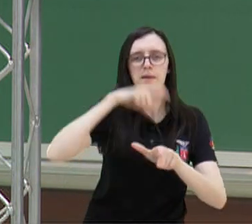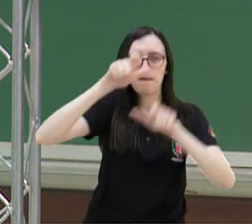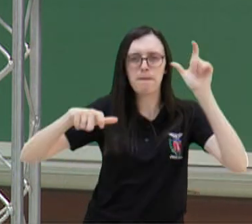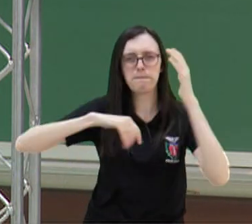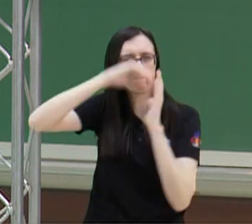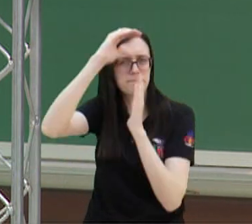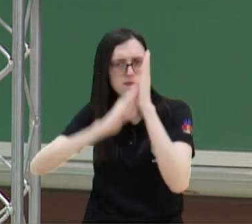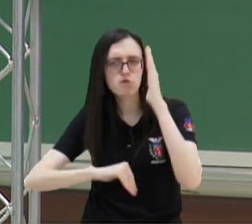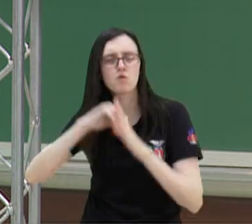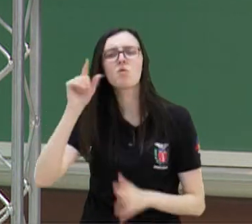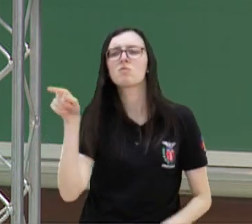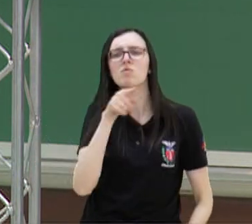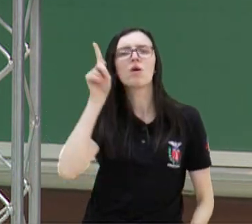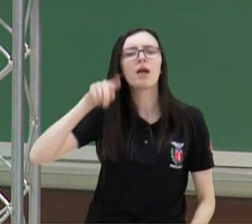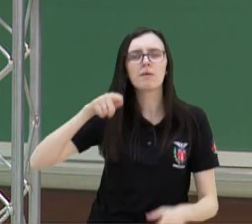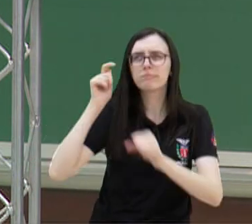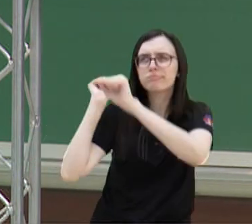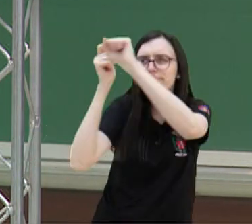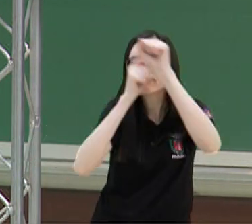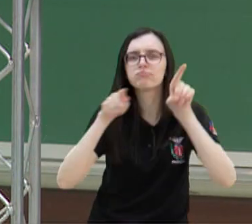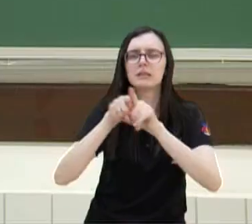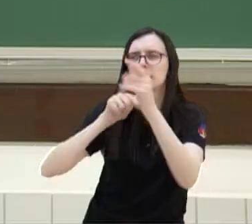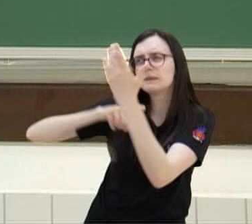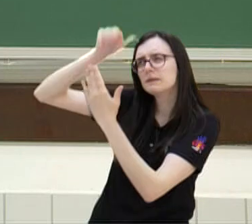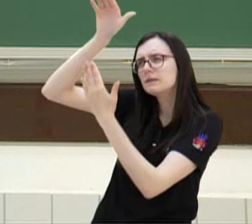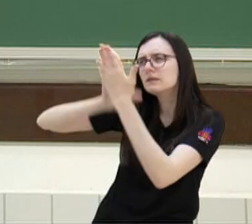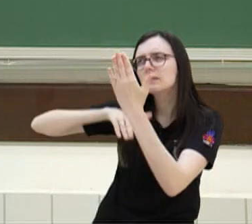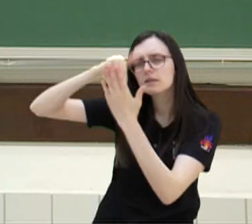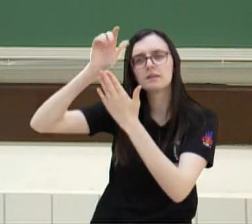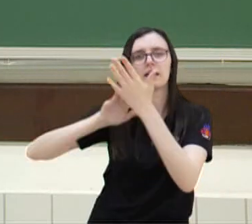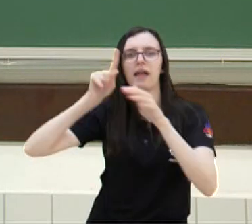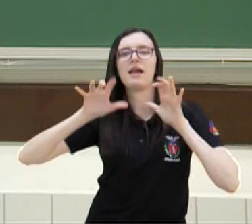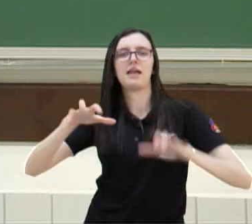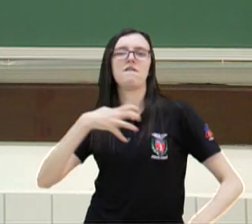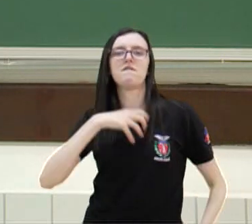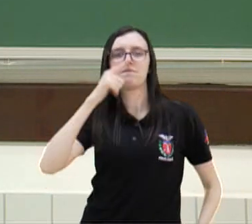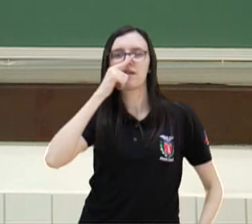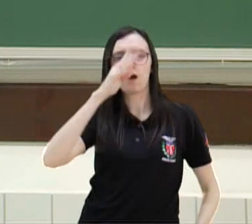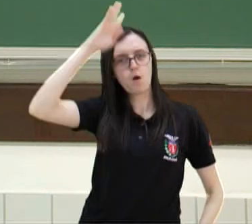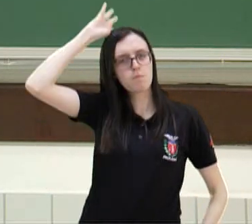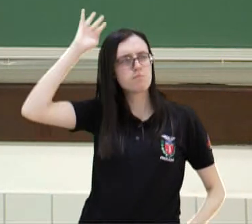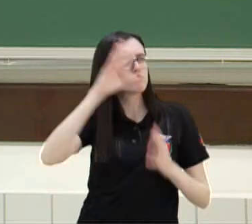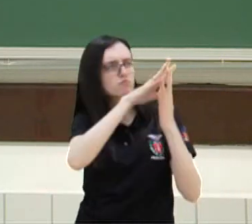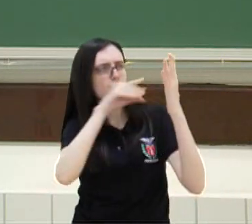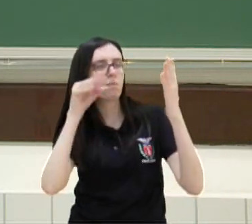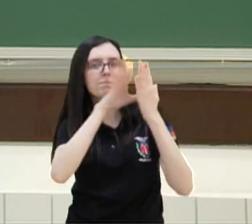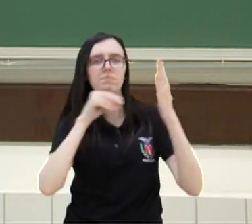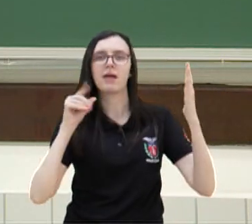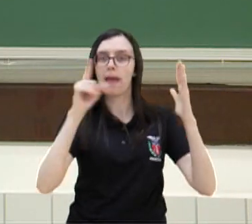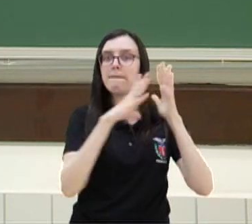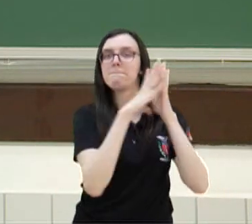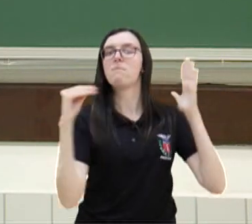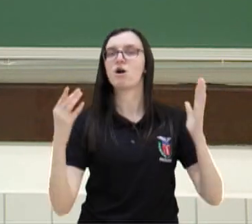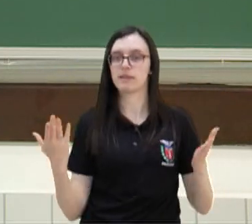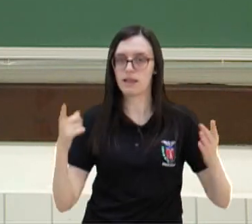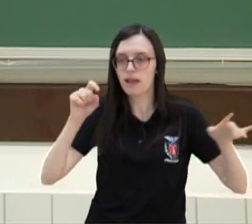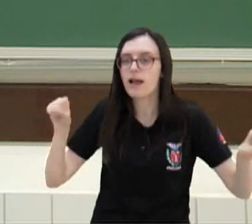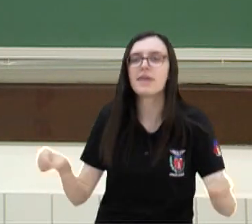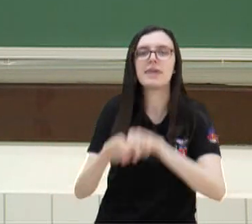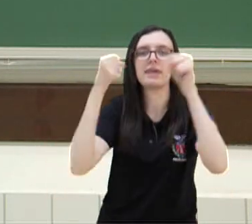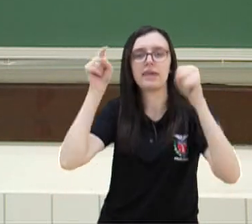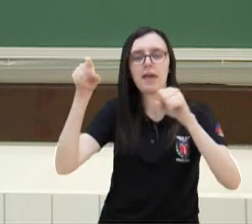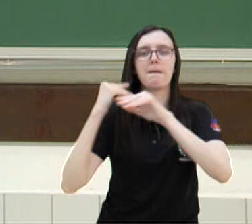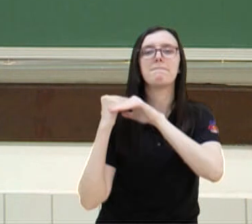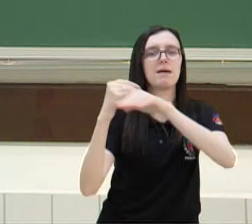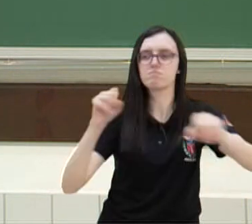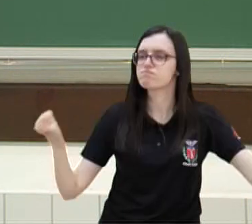Michelangelo, eles se esculpiam e pintavam dessa maneira greco-romana, inspiradas nisso. Então, quebrar com esse tipo de